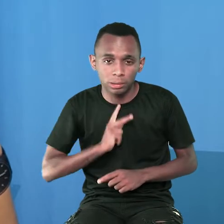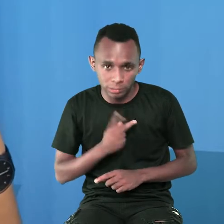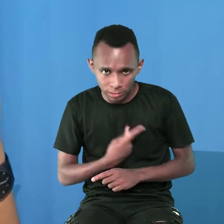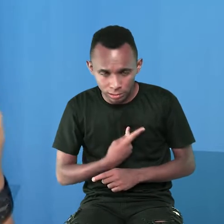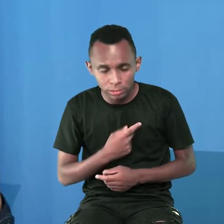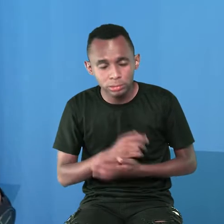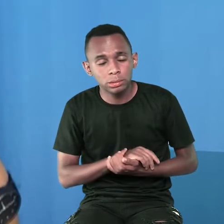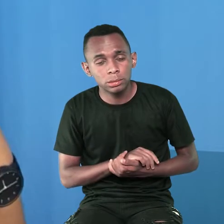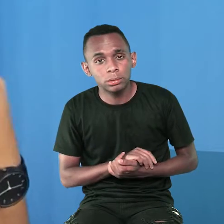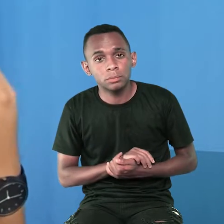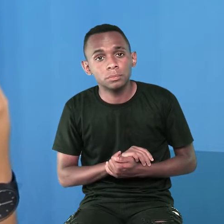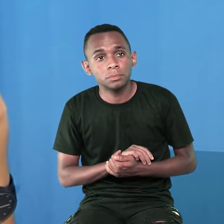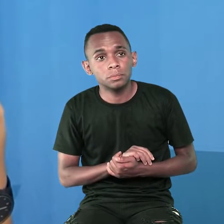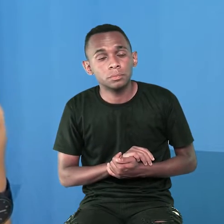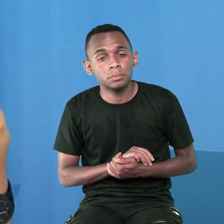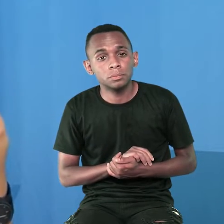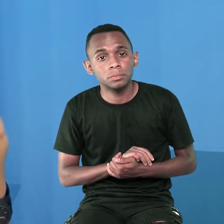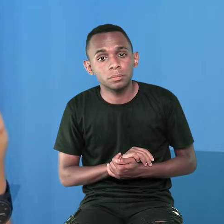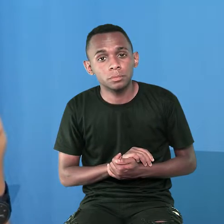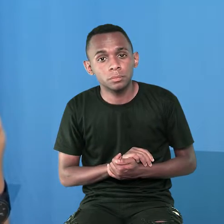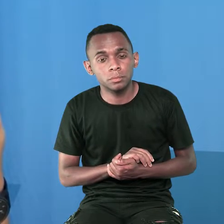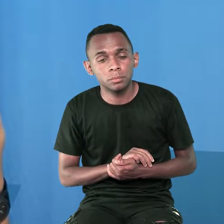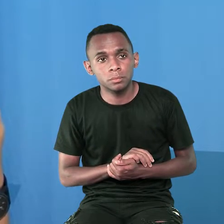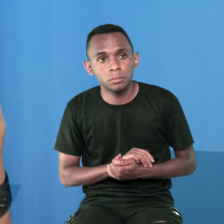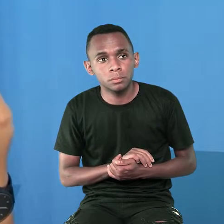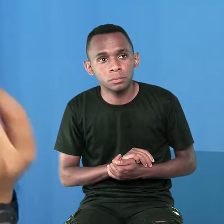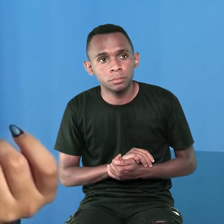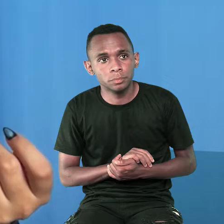garota, ela está muito